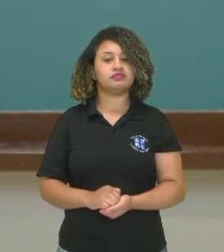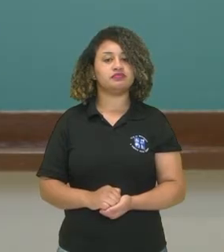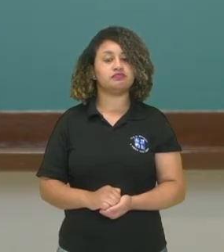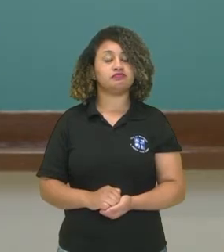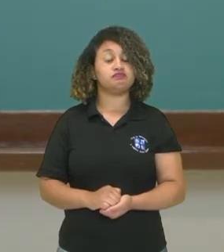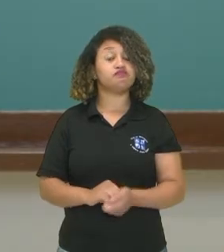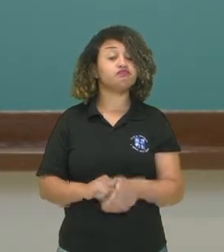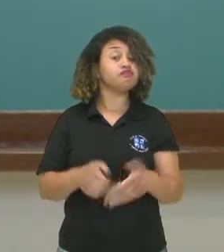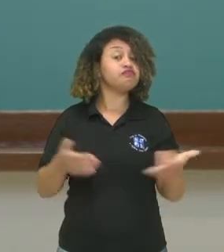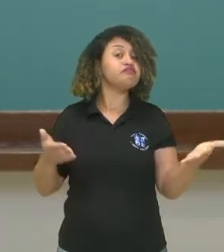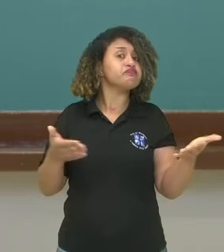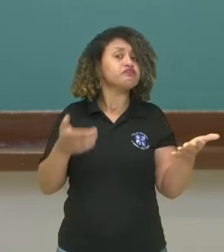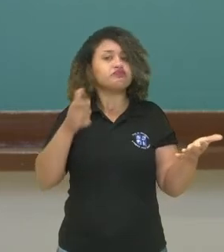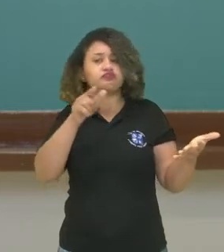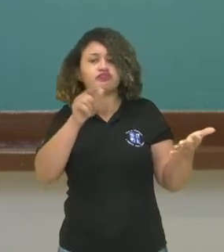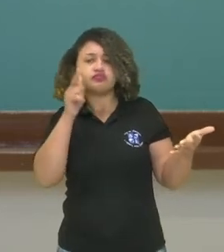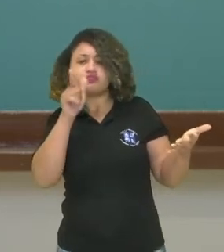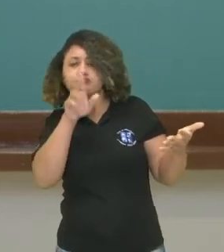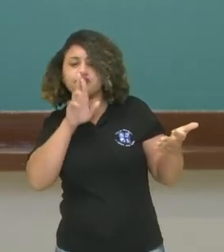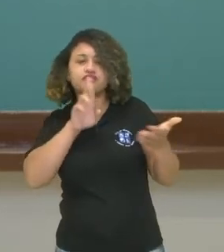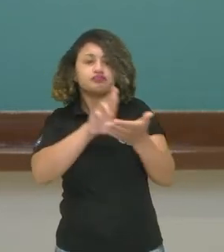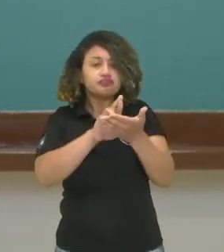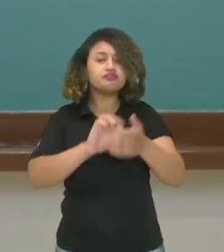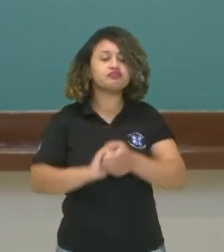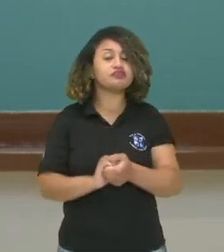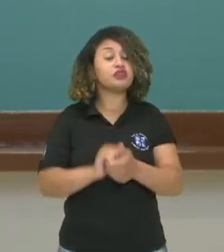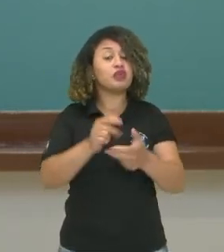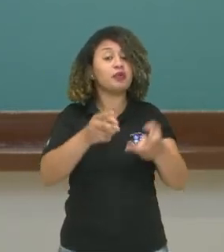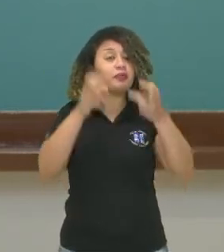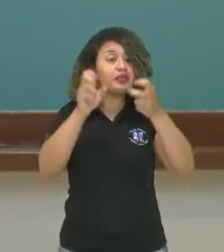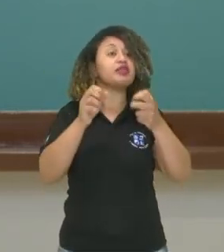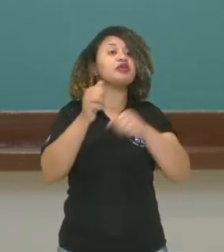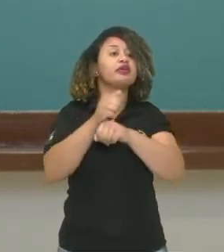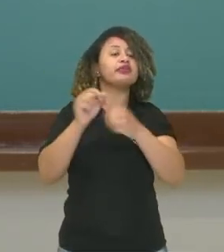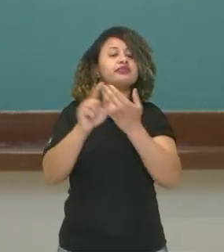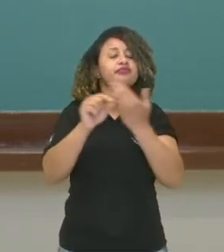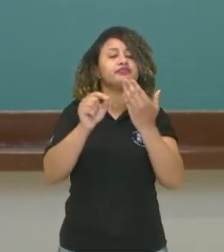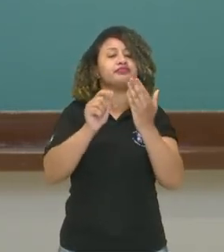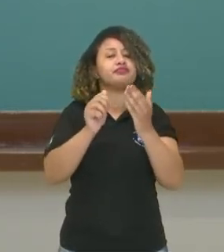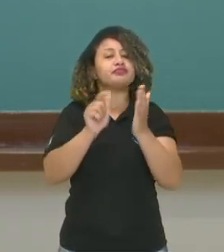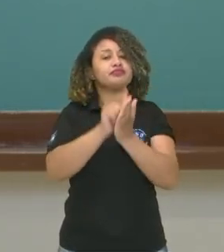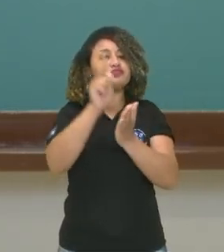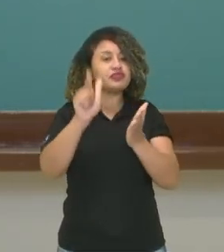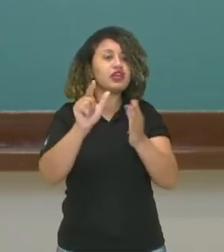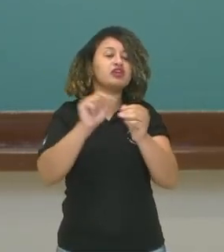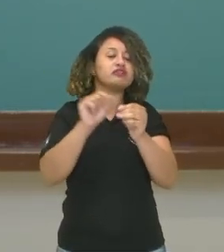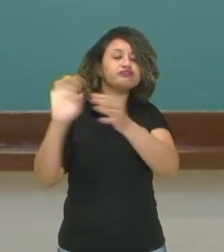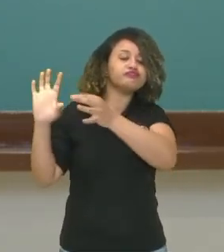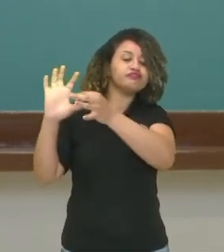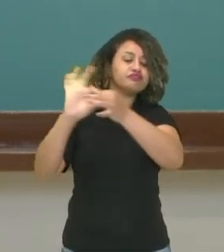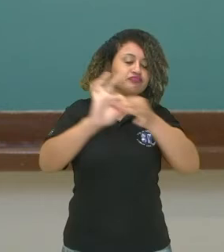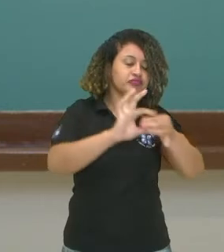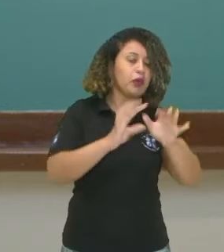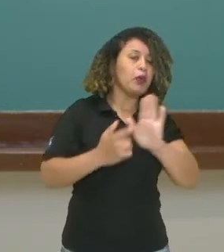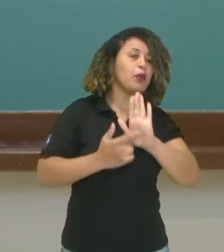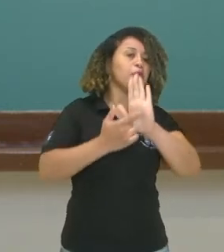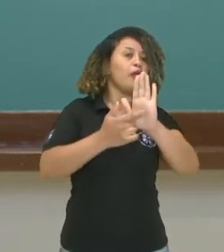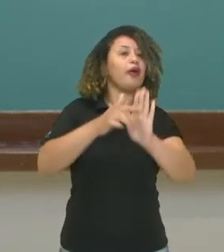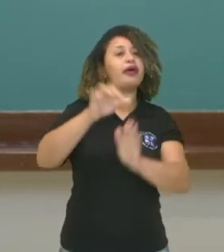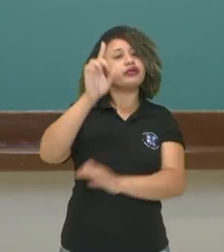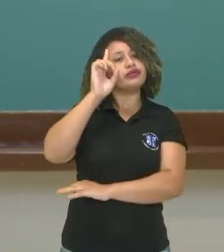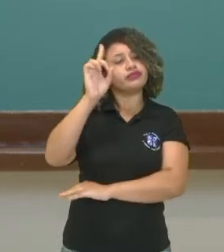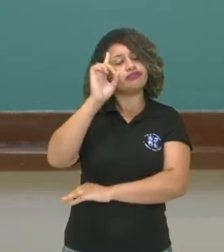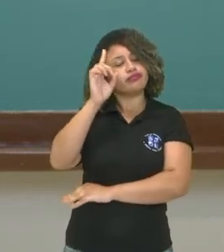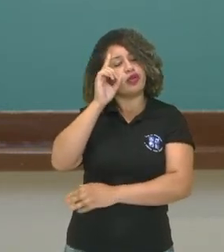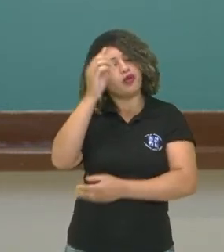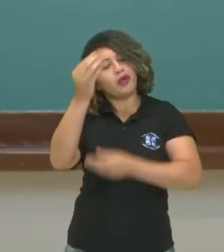Voltamos. Respondeu? Você percebeu que a jornalista ela faz uma contextualização, ela mostra o dia a dia, como